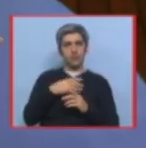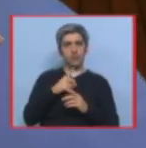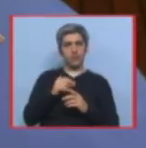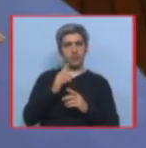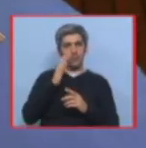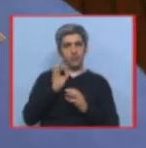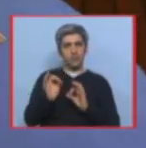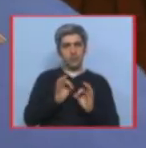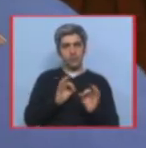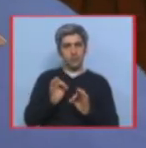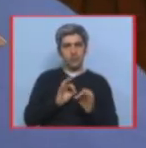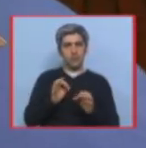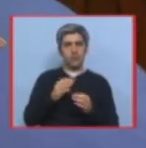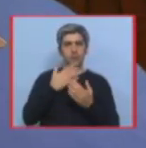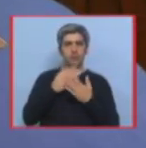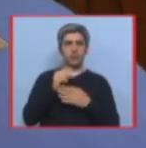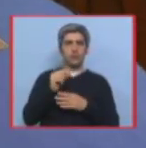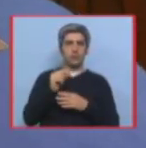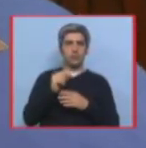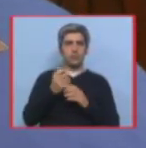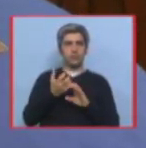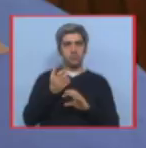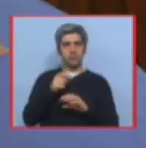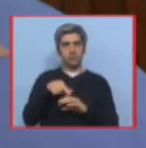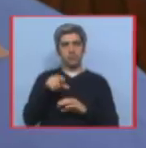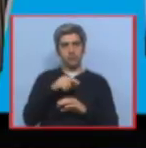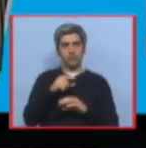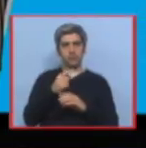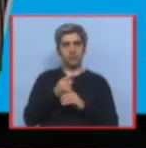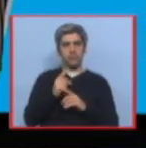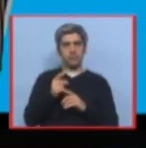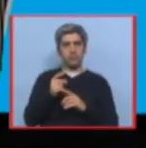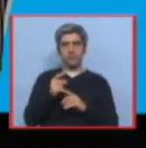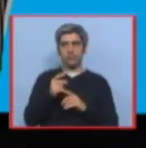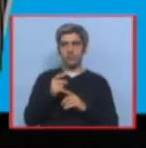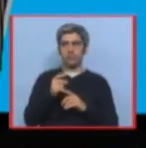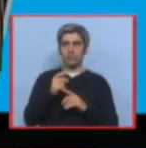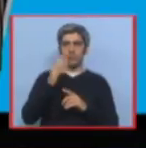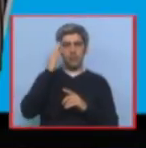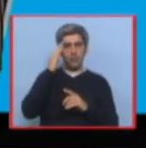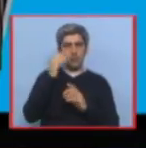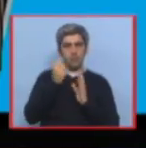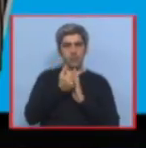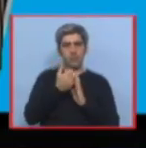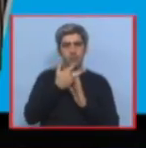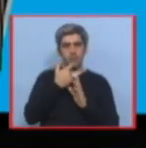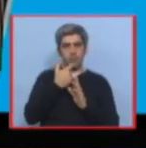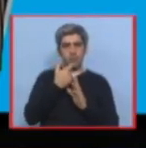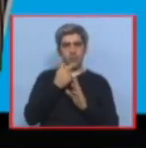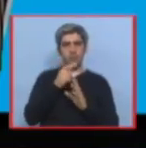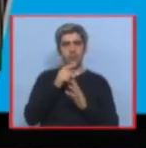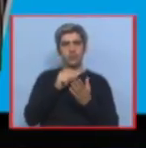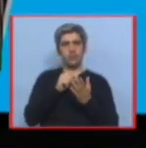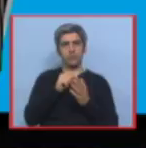agora a tentar preparar, para dar um bocadinho de relevo, porque realmente acho que marca bastante também